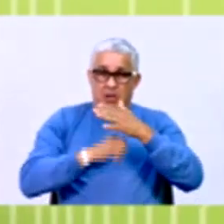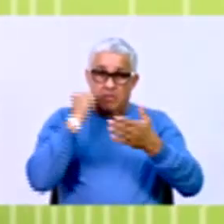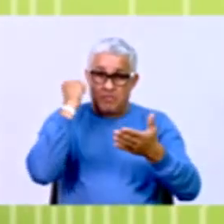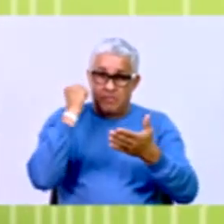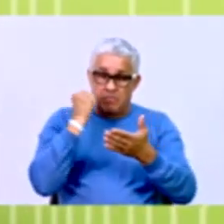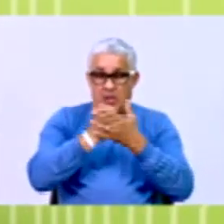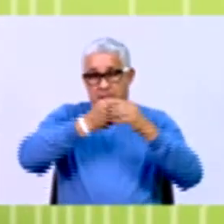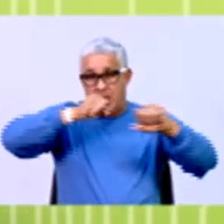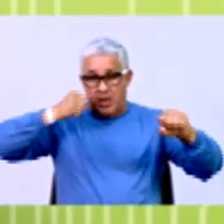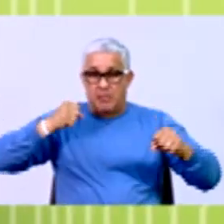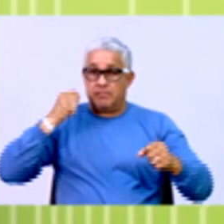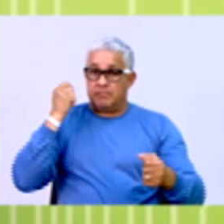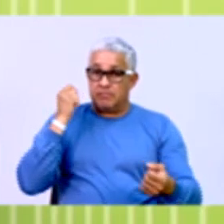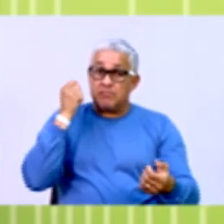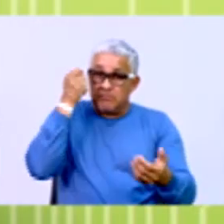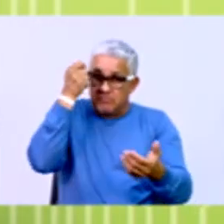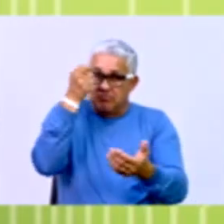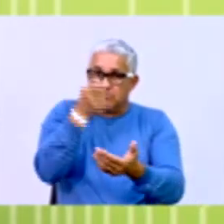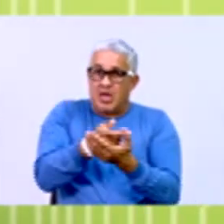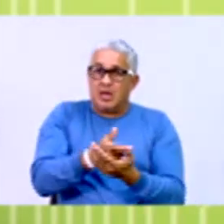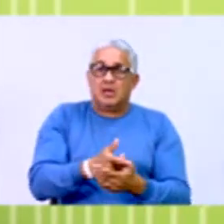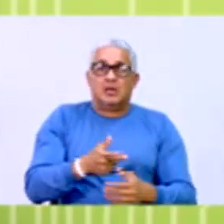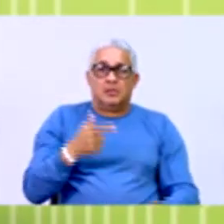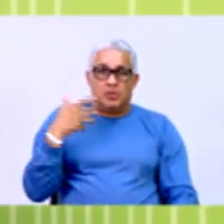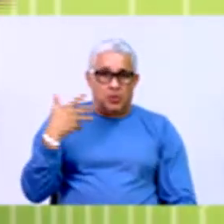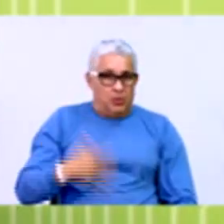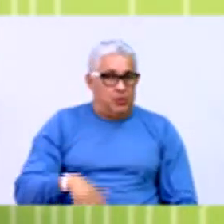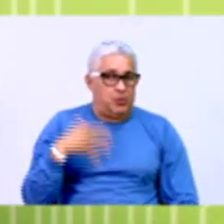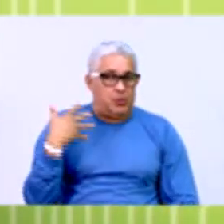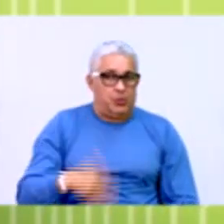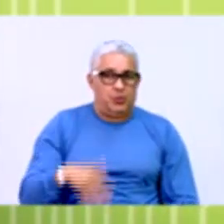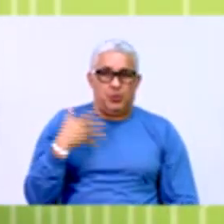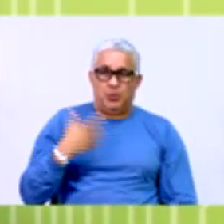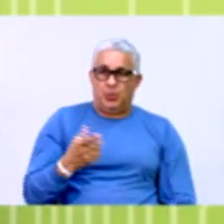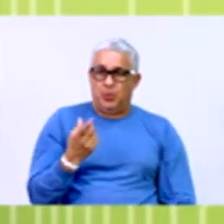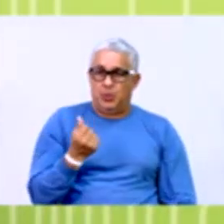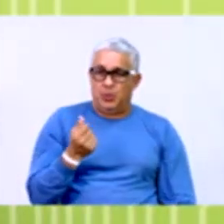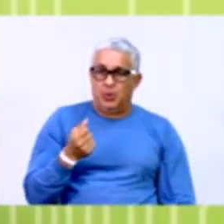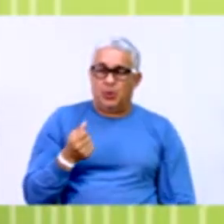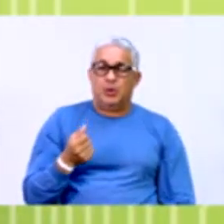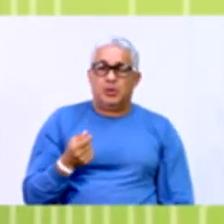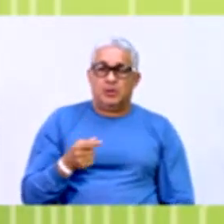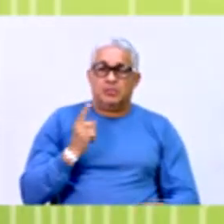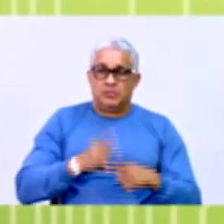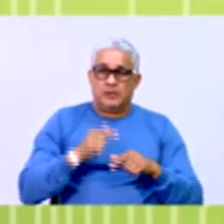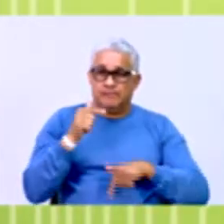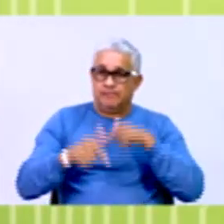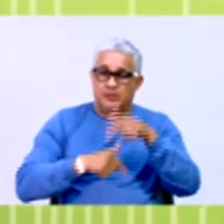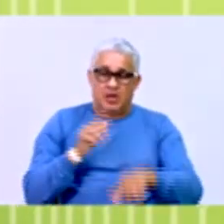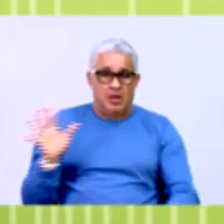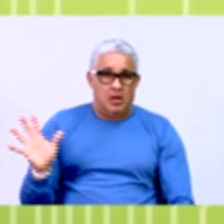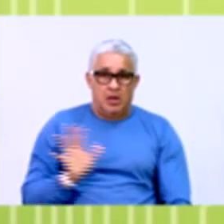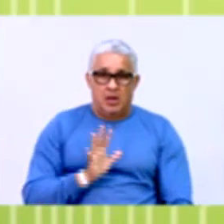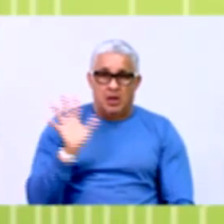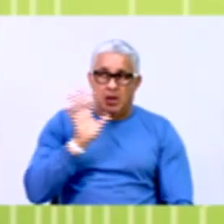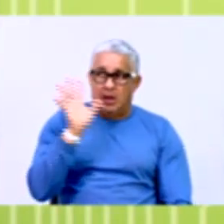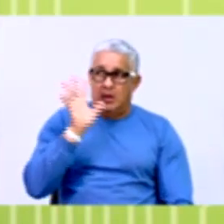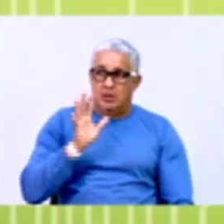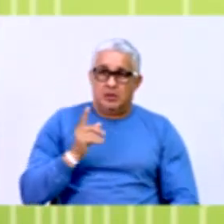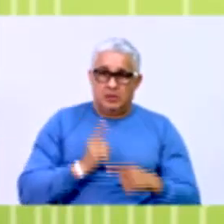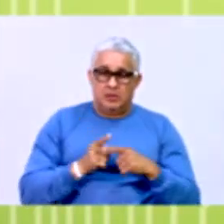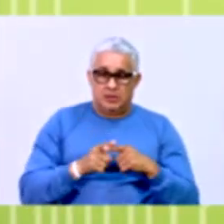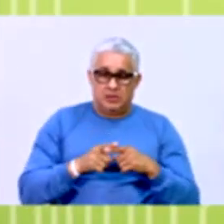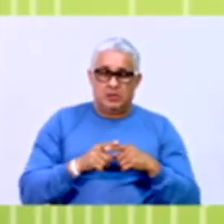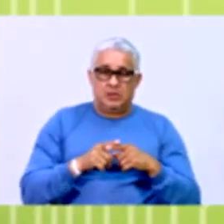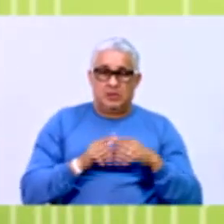auditoria, eles pagam realmente somas vultuosas, né? Porque é um serviço muito caro. Porque as empresas de auditoria,